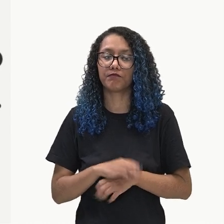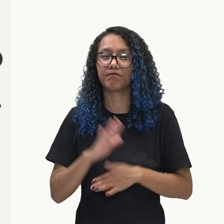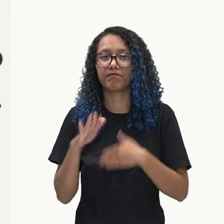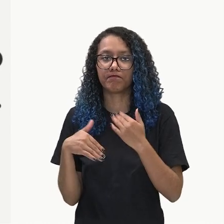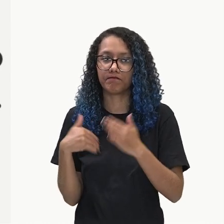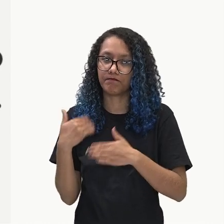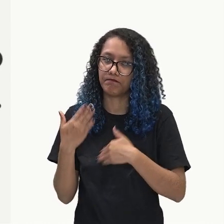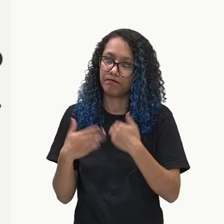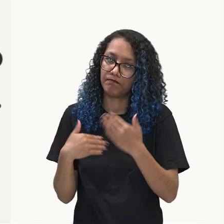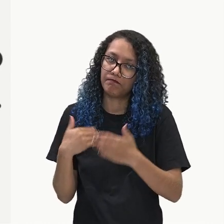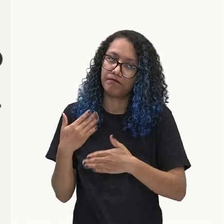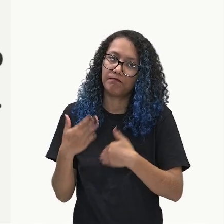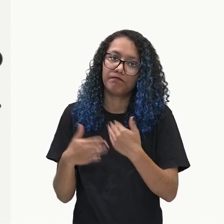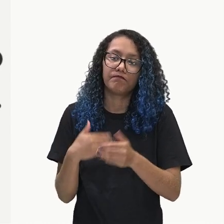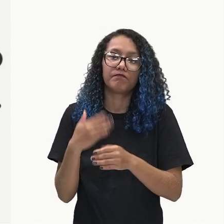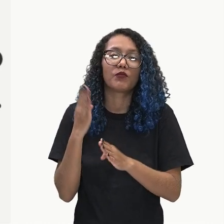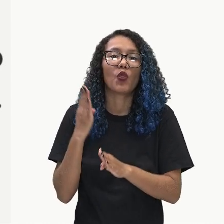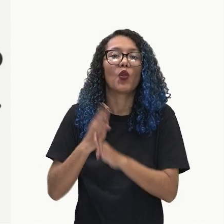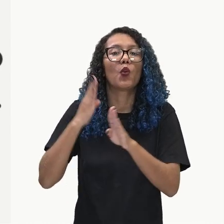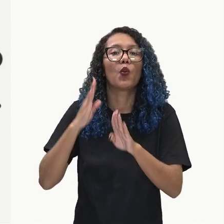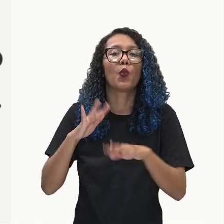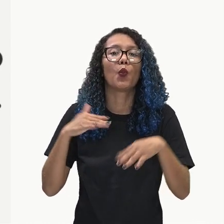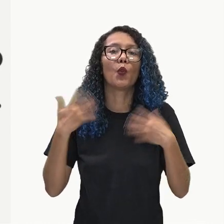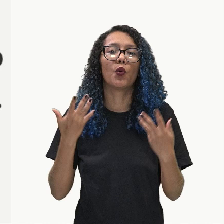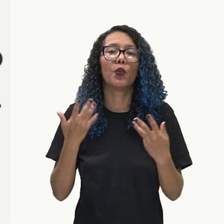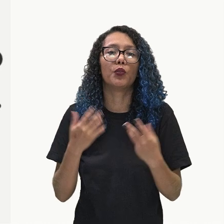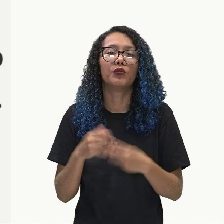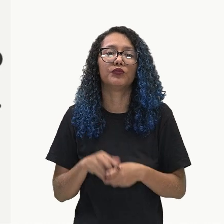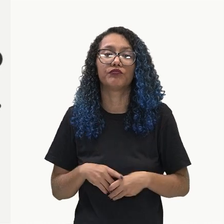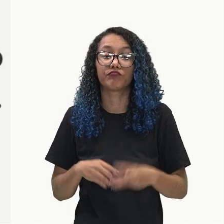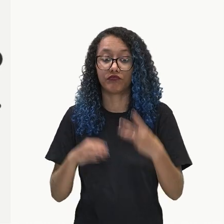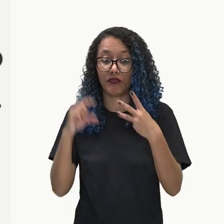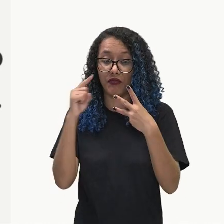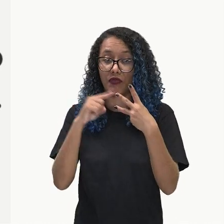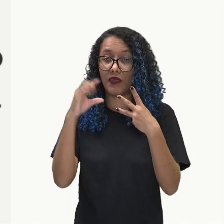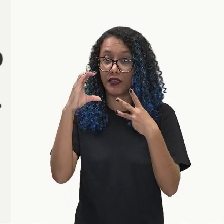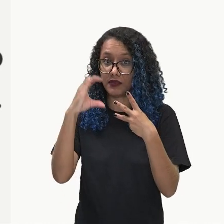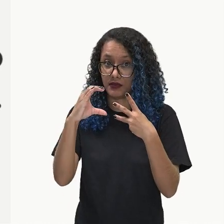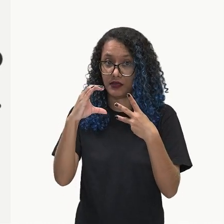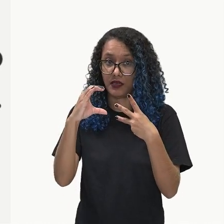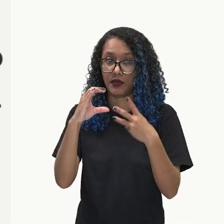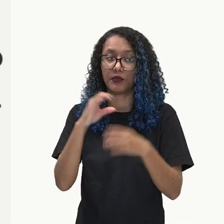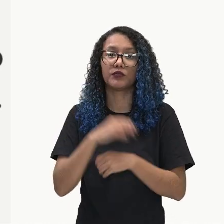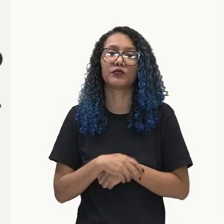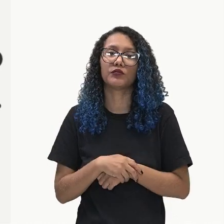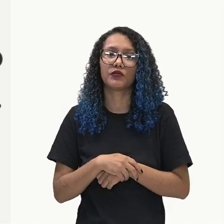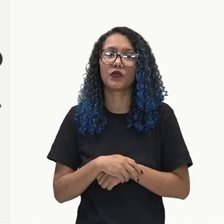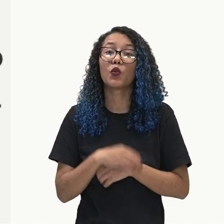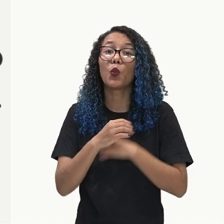Depois foi descoberto a escala de Celsius, em